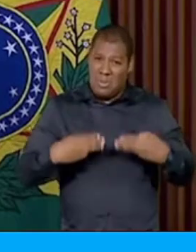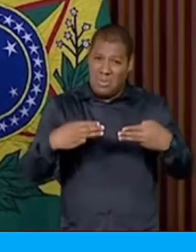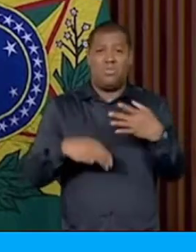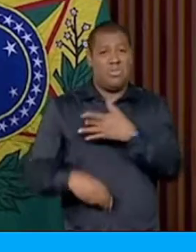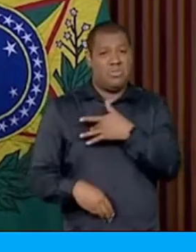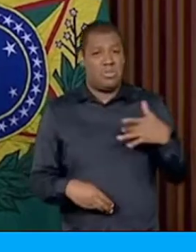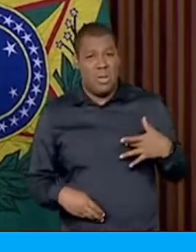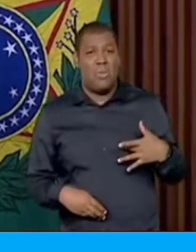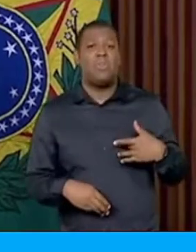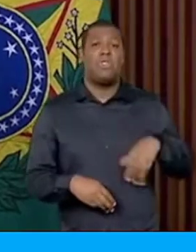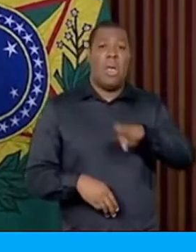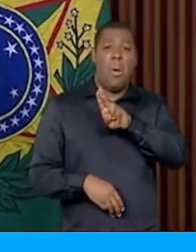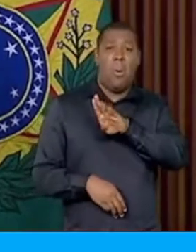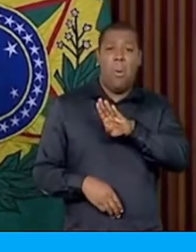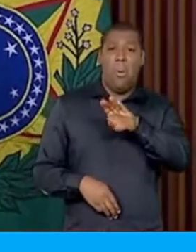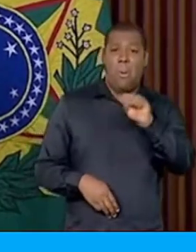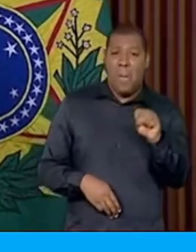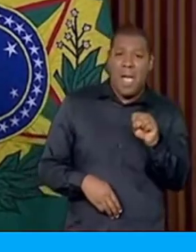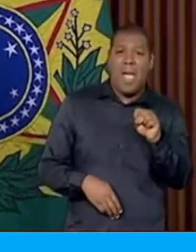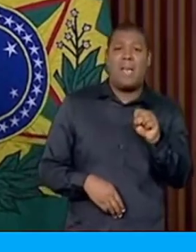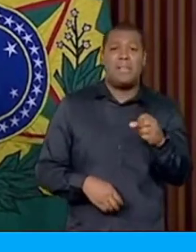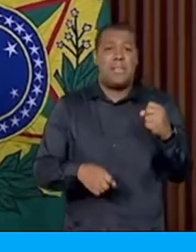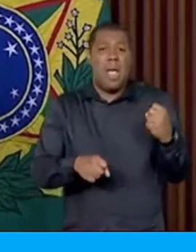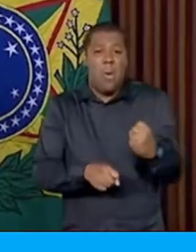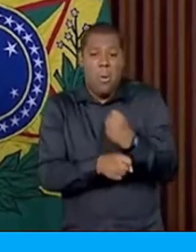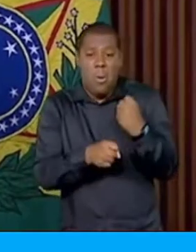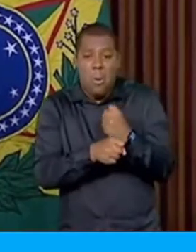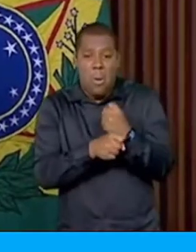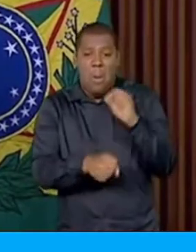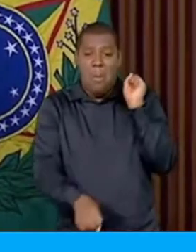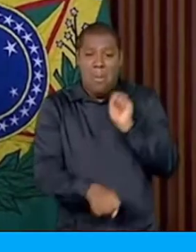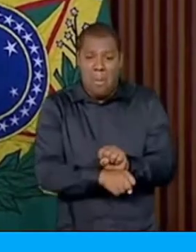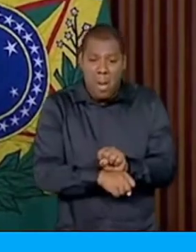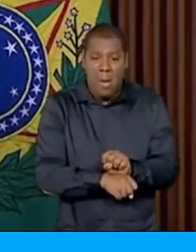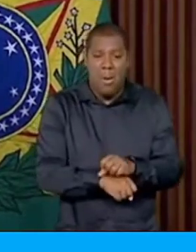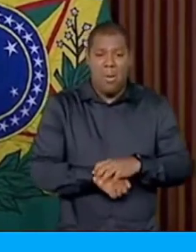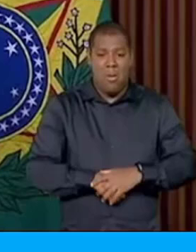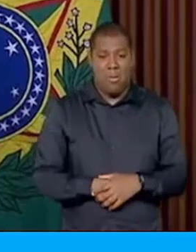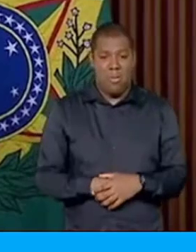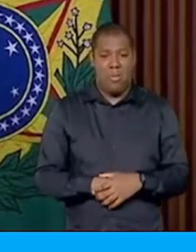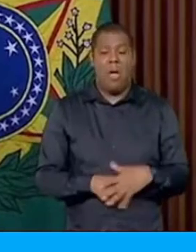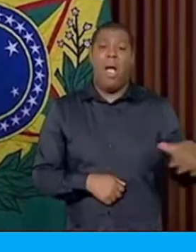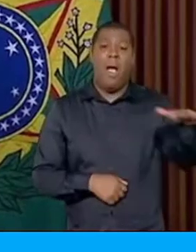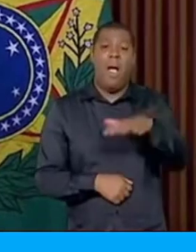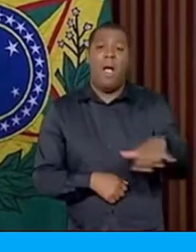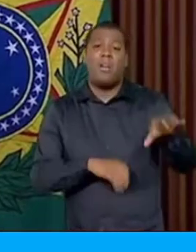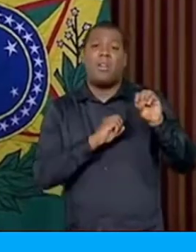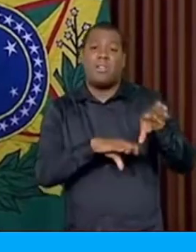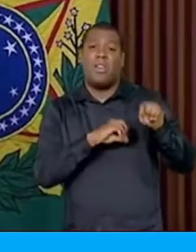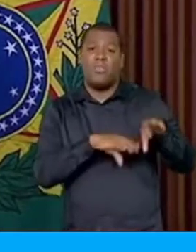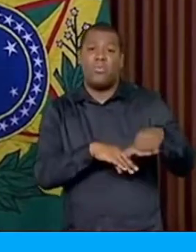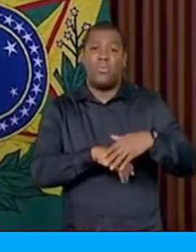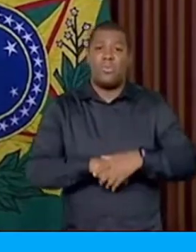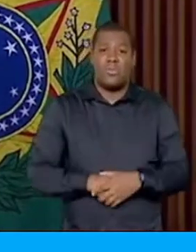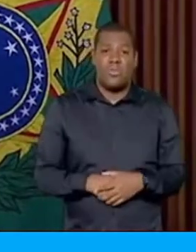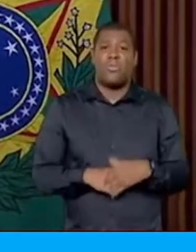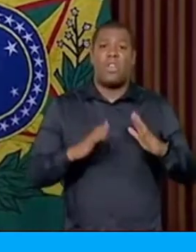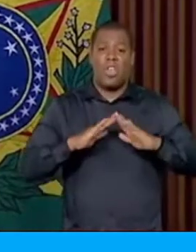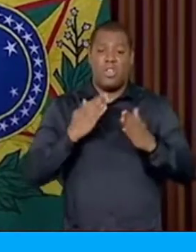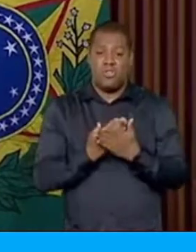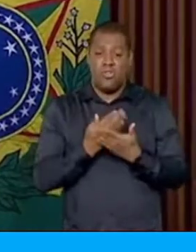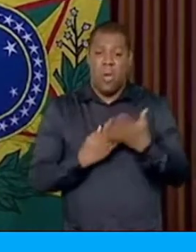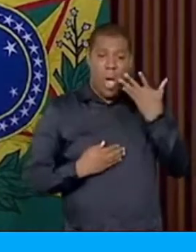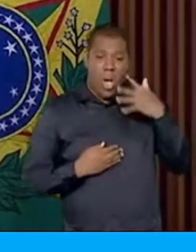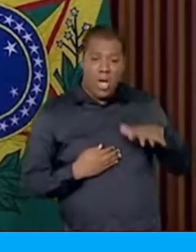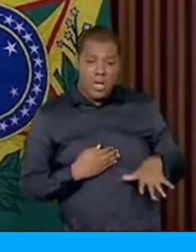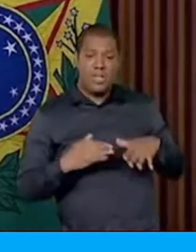de postos de saúde, de clínicas que estavam paralisadas. Todo mundo sabe, na área da educação, a quantidade de creches, de escola,